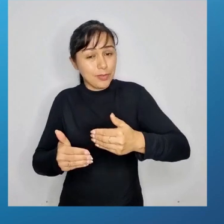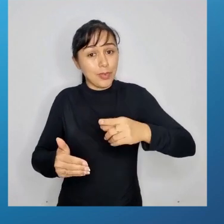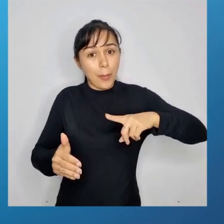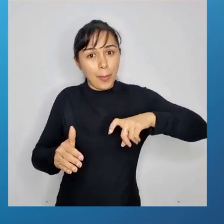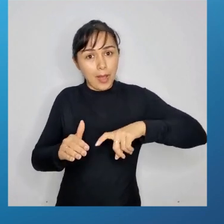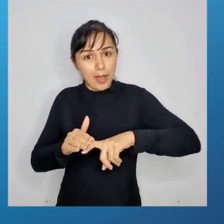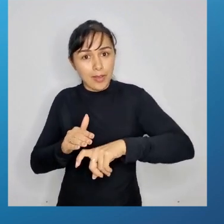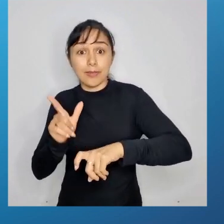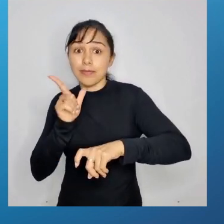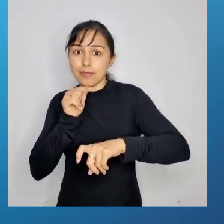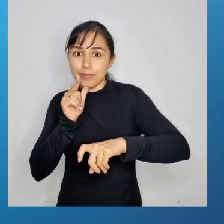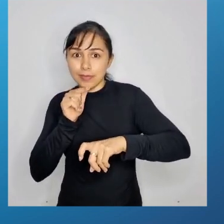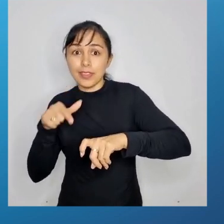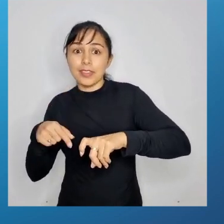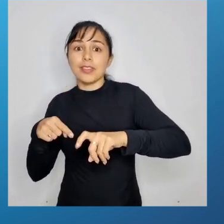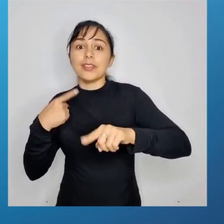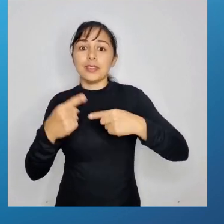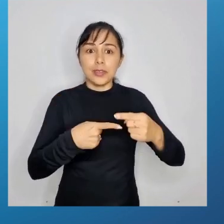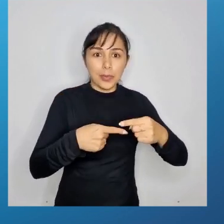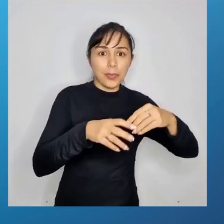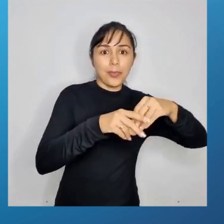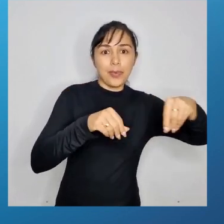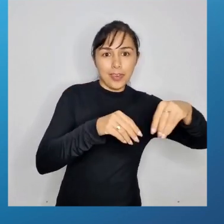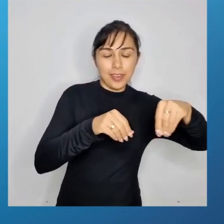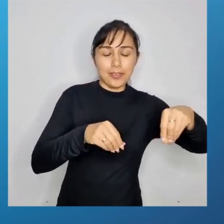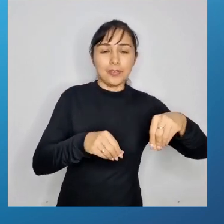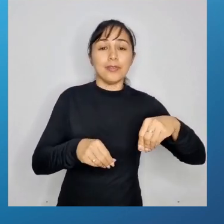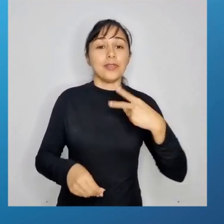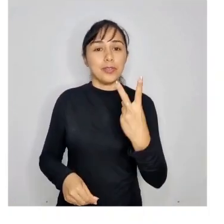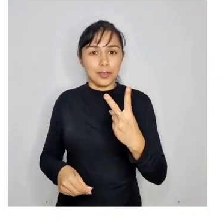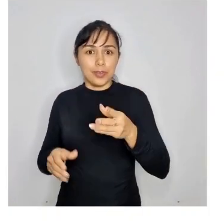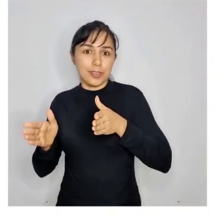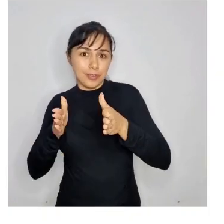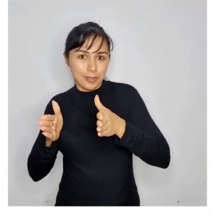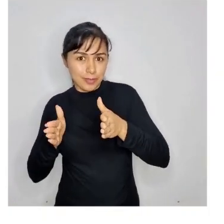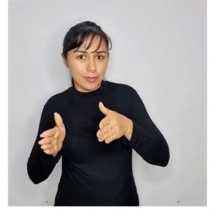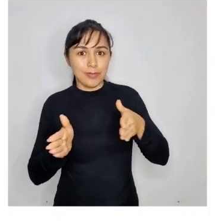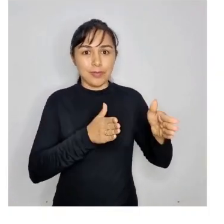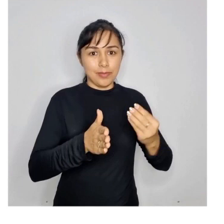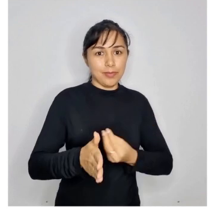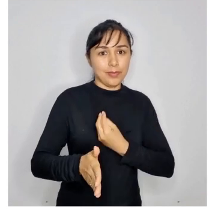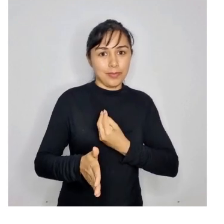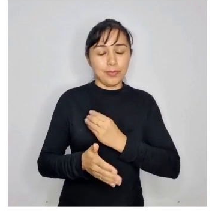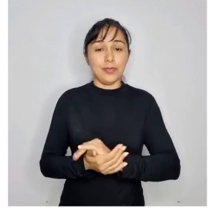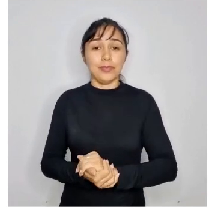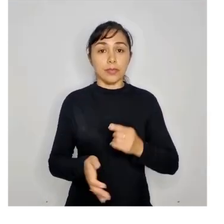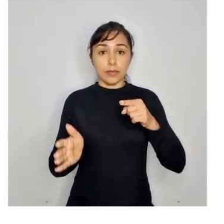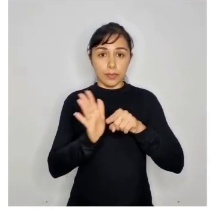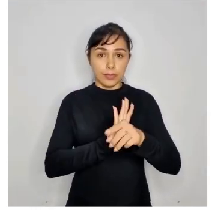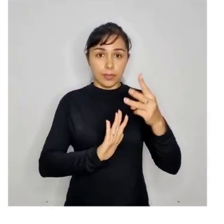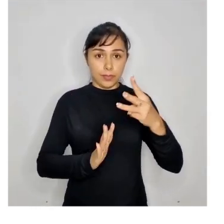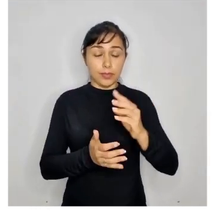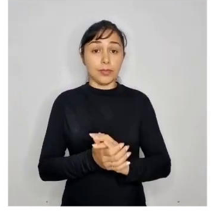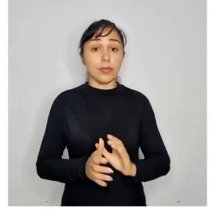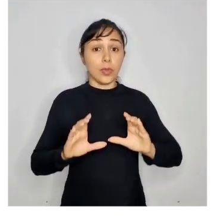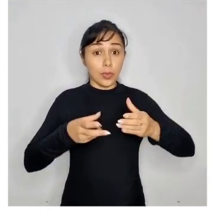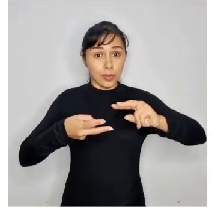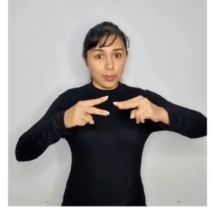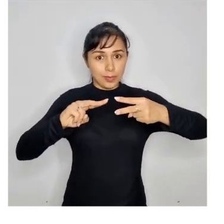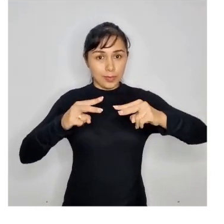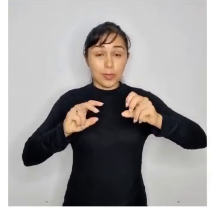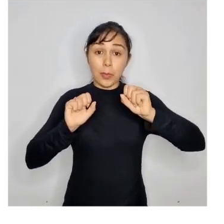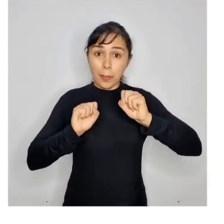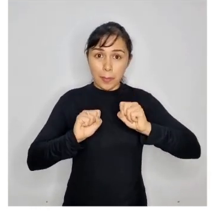adulta torna-se terrestre, né? Anfíbios, 2 modos de vida. 3. Os anfíbios podem ser divididos em